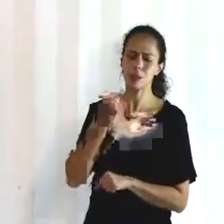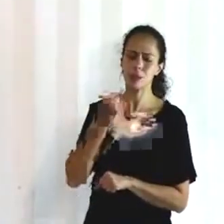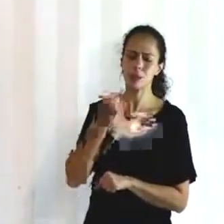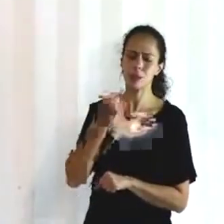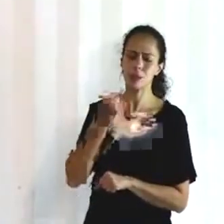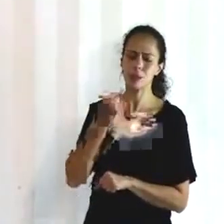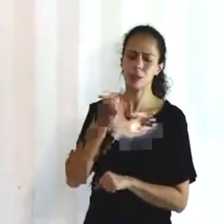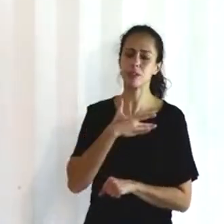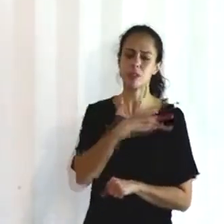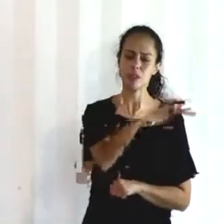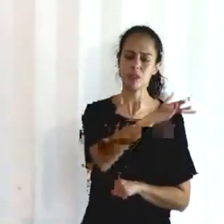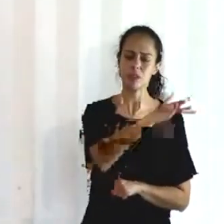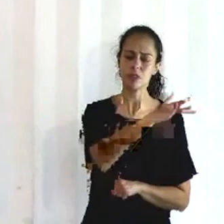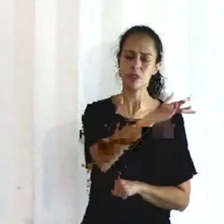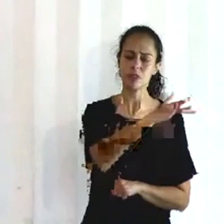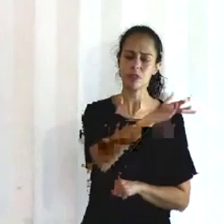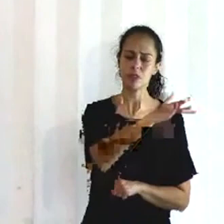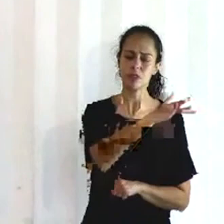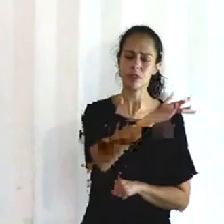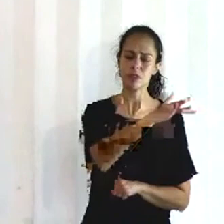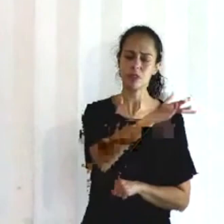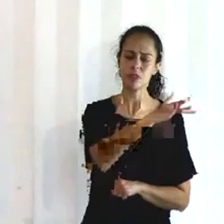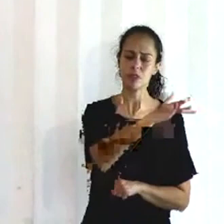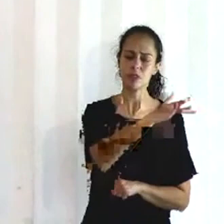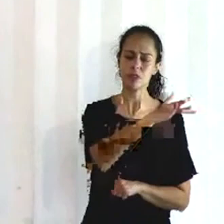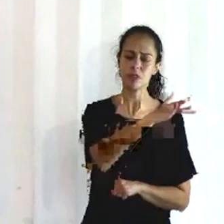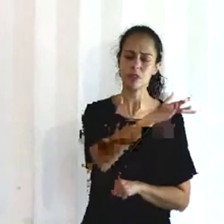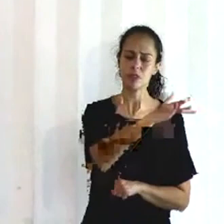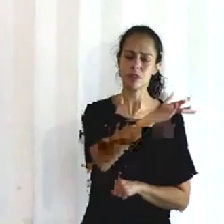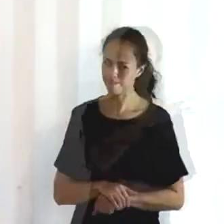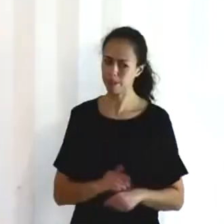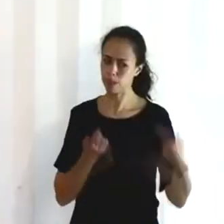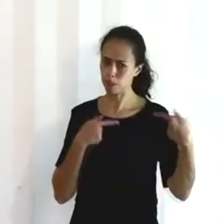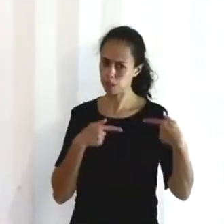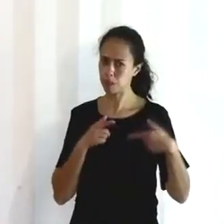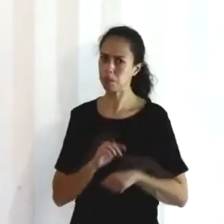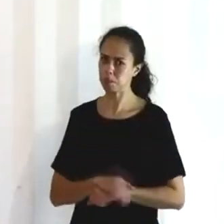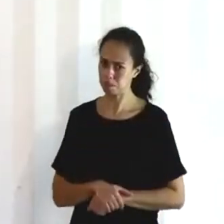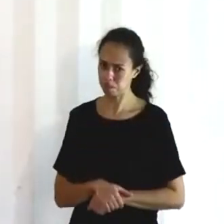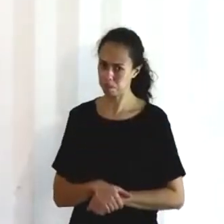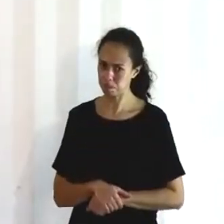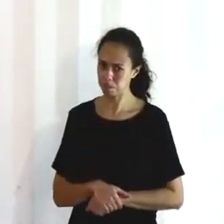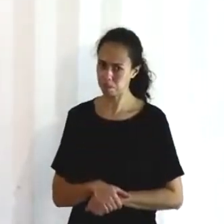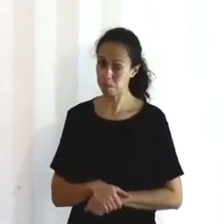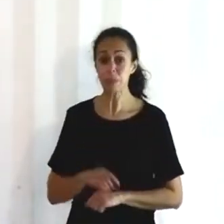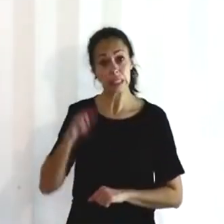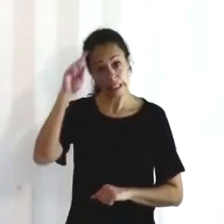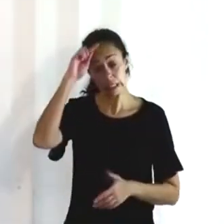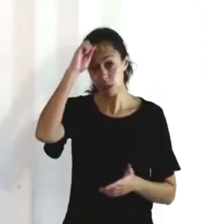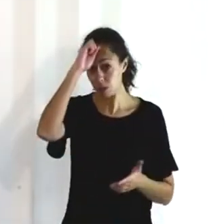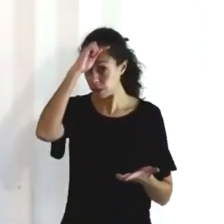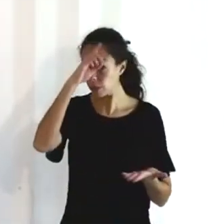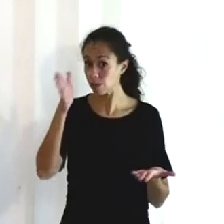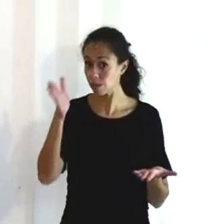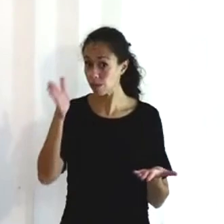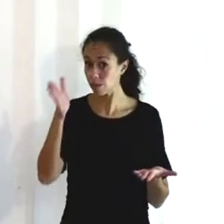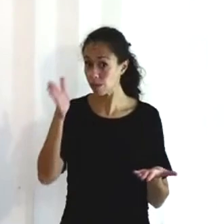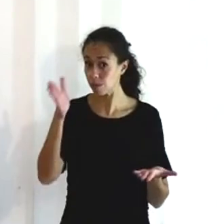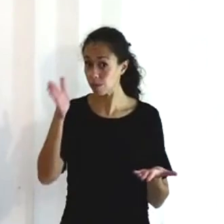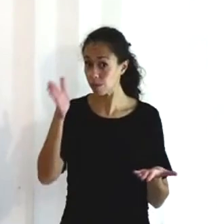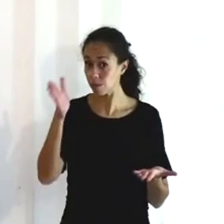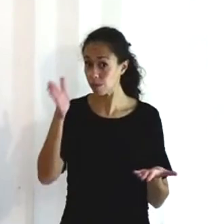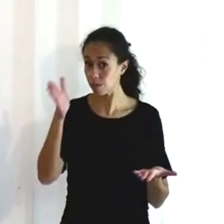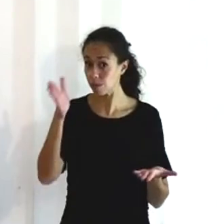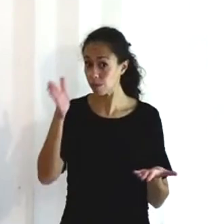daqueles que porventura fazem mal a nós. É difícil esse ensino? Acho que sim. Era difícil para